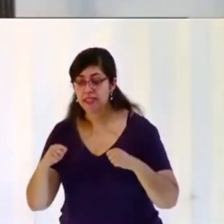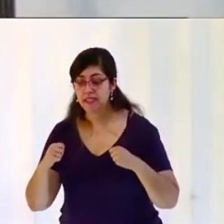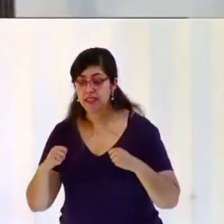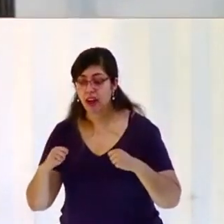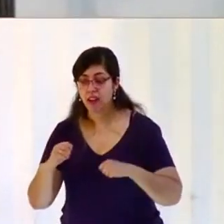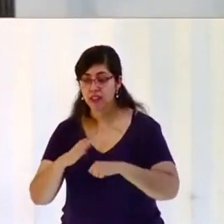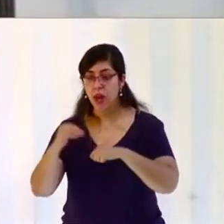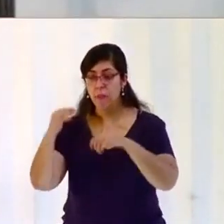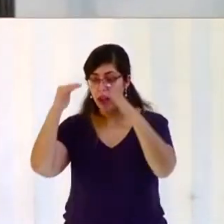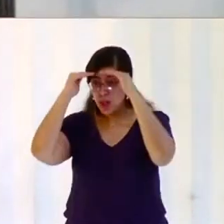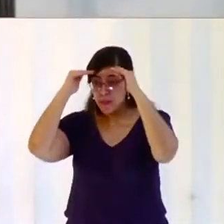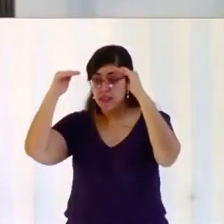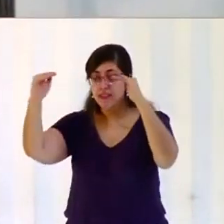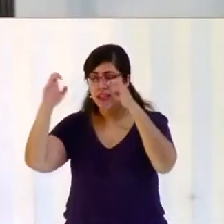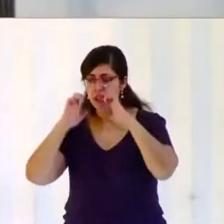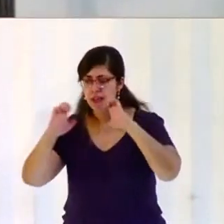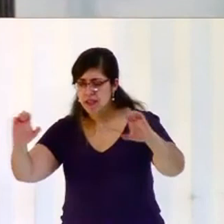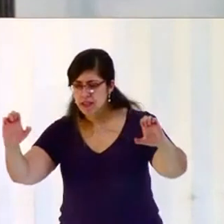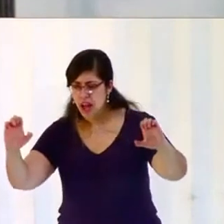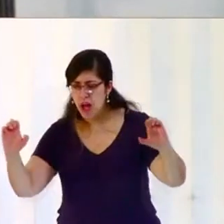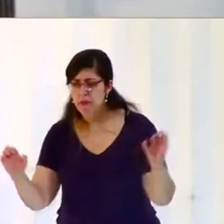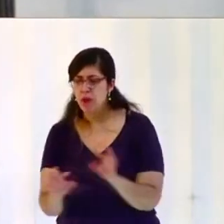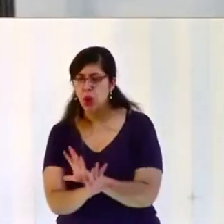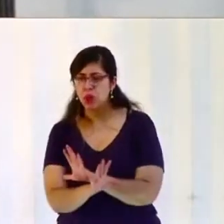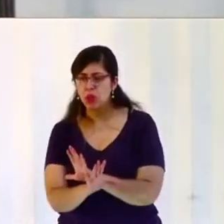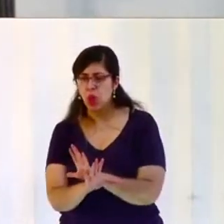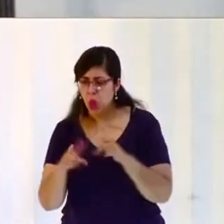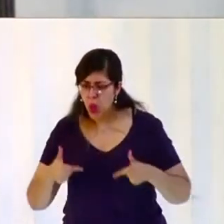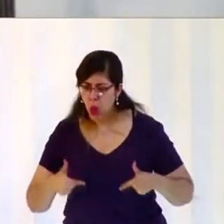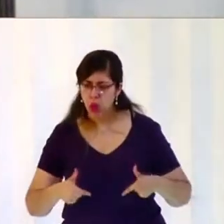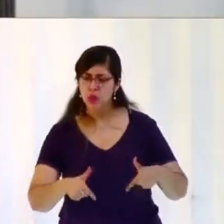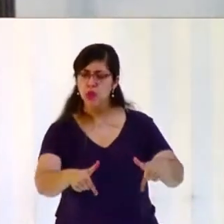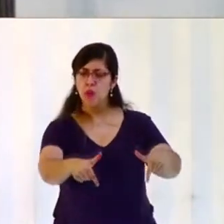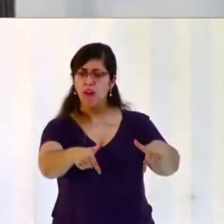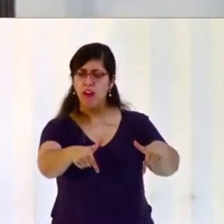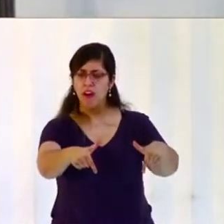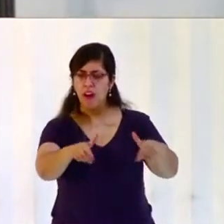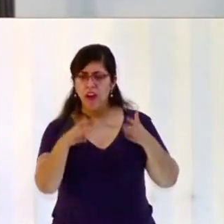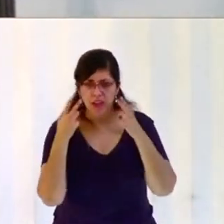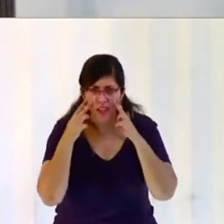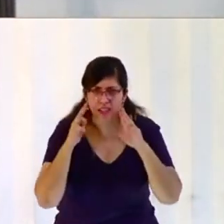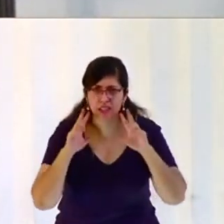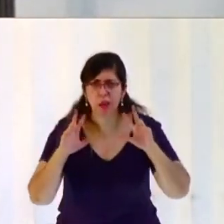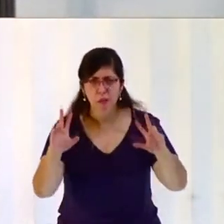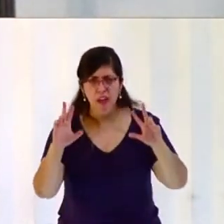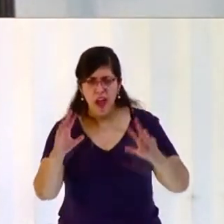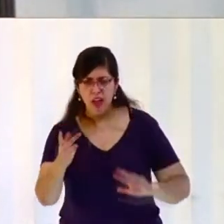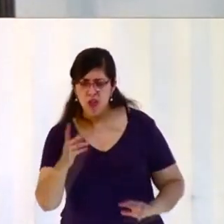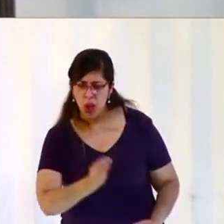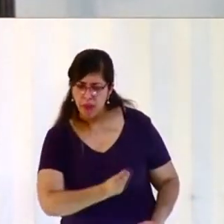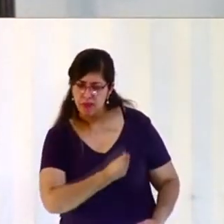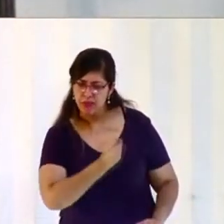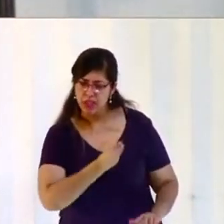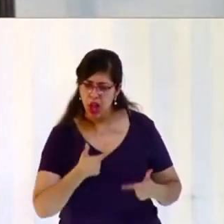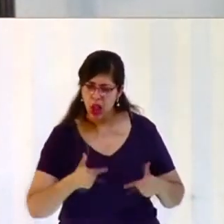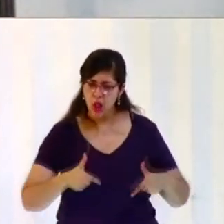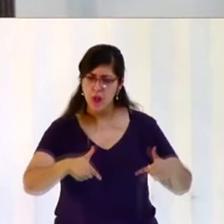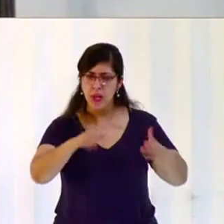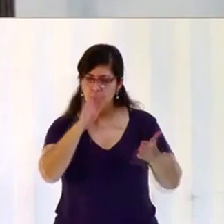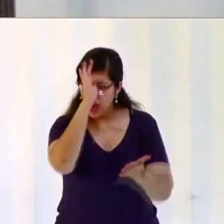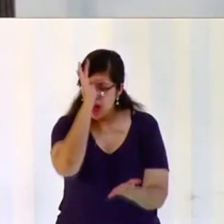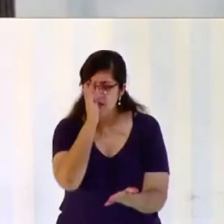frente, acelerem o passo, continuem a testemunhar com a vida, continuem a fazer apologética, a fazer